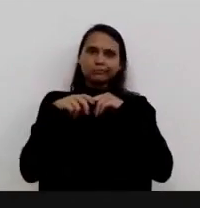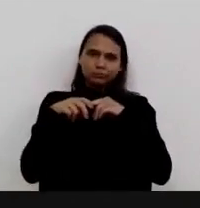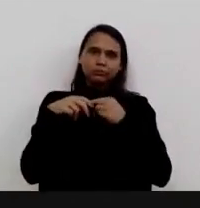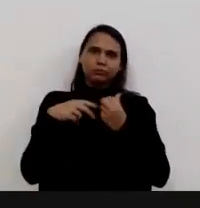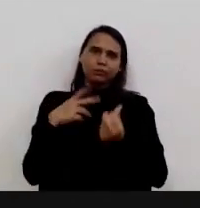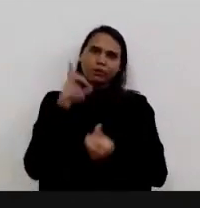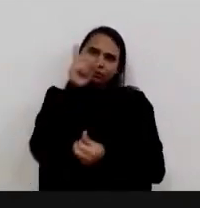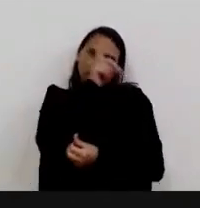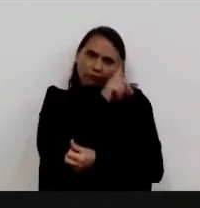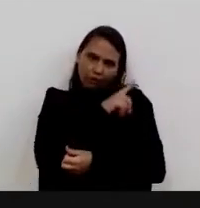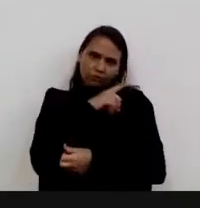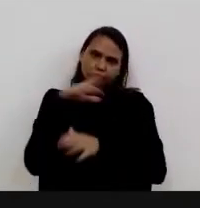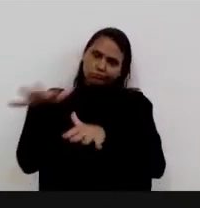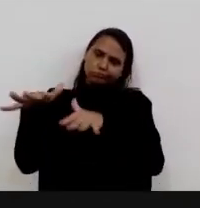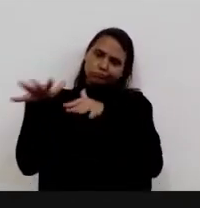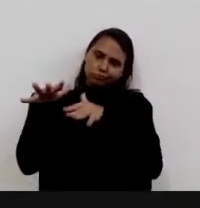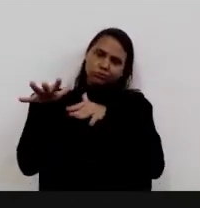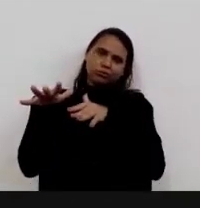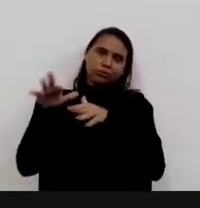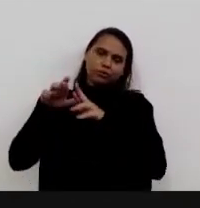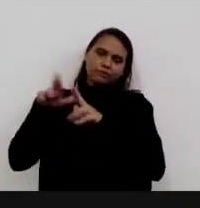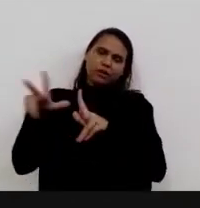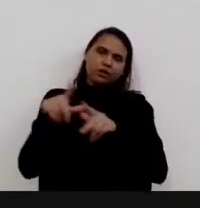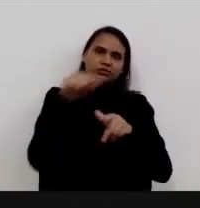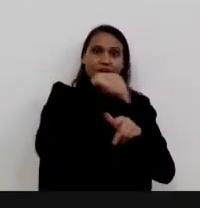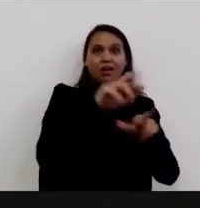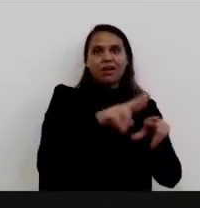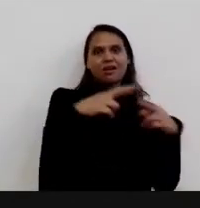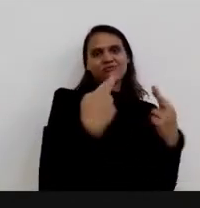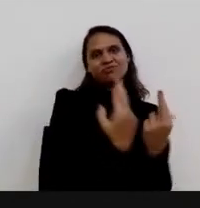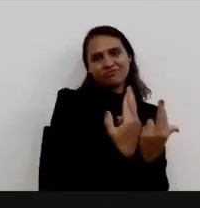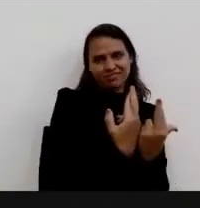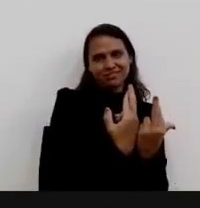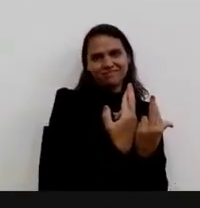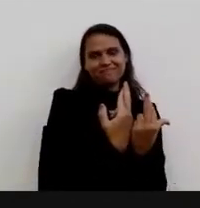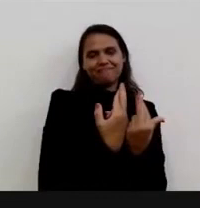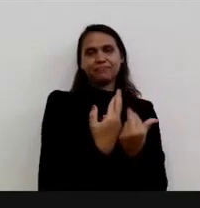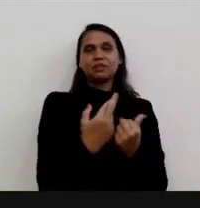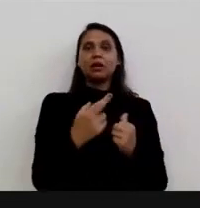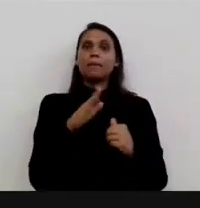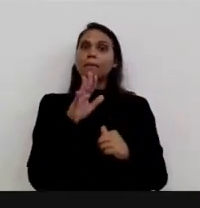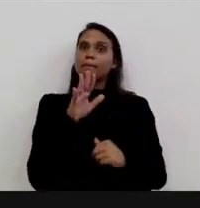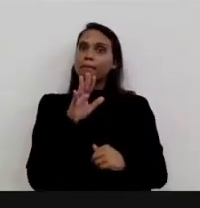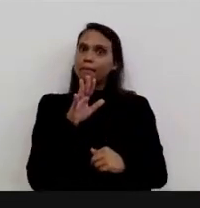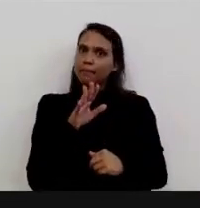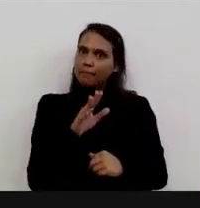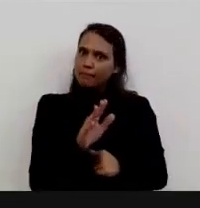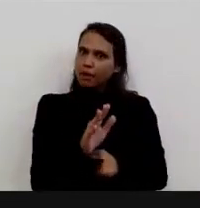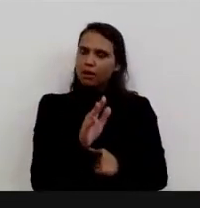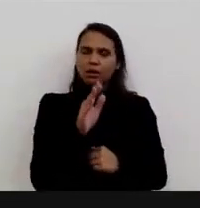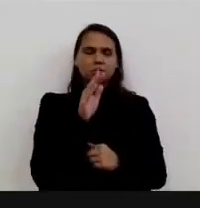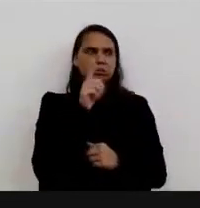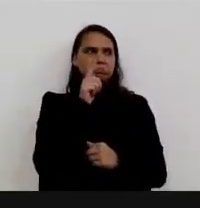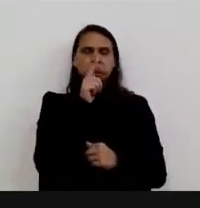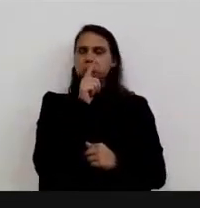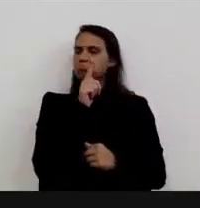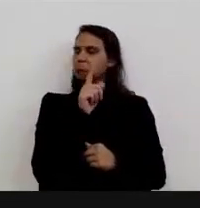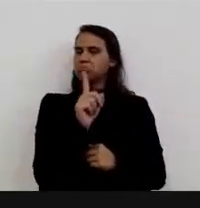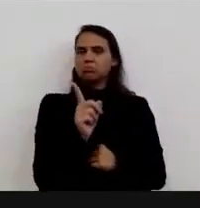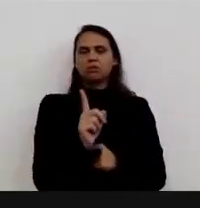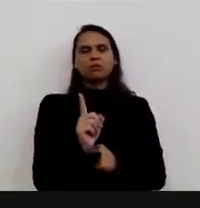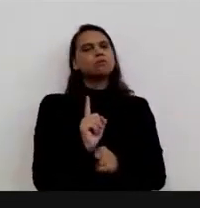e reuniões. Entretanto, a gente não conseguiu, né, tirar a hipótese nula, né,